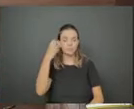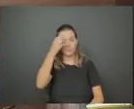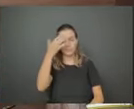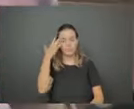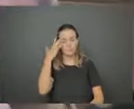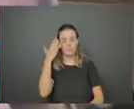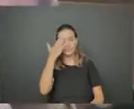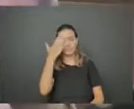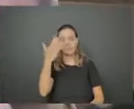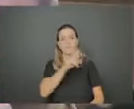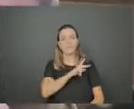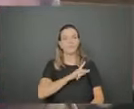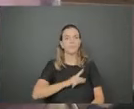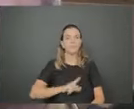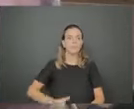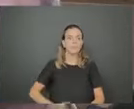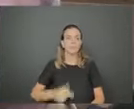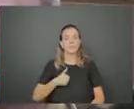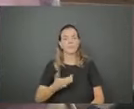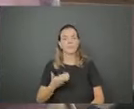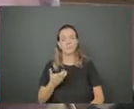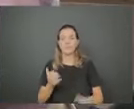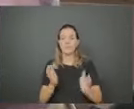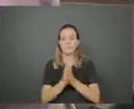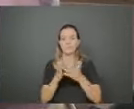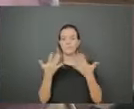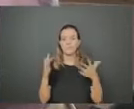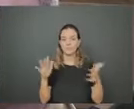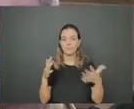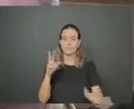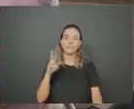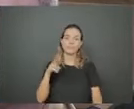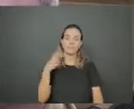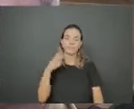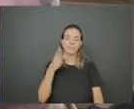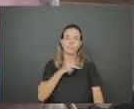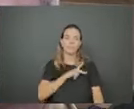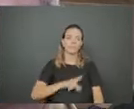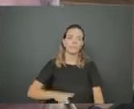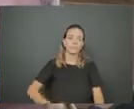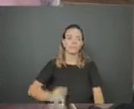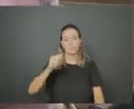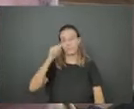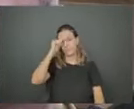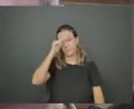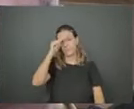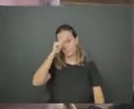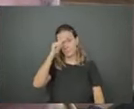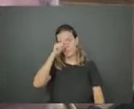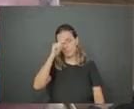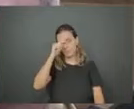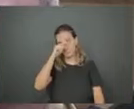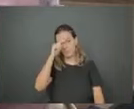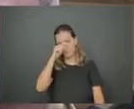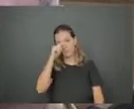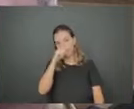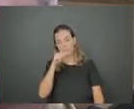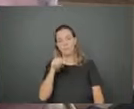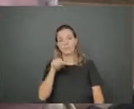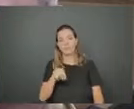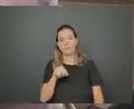senhor presidente. Quero parabenizar o vereador presidente Chico Cusmo por ser o propositor dessa tribuna livre,